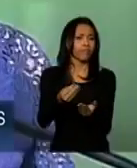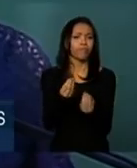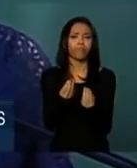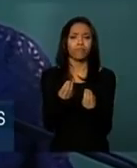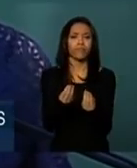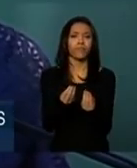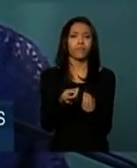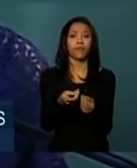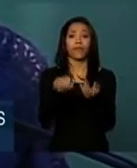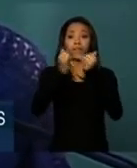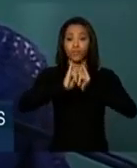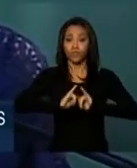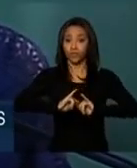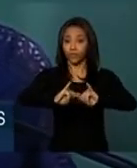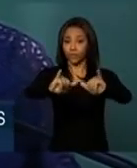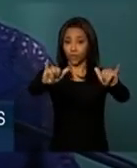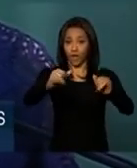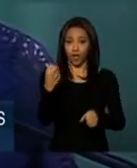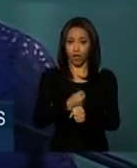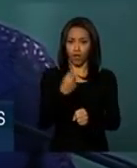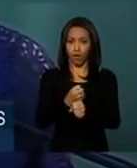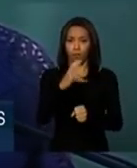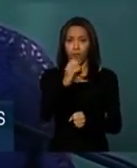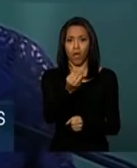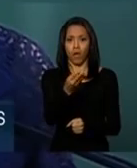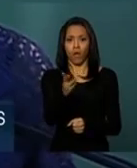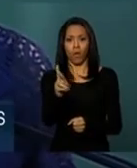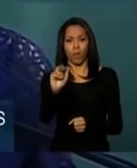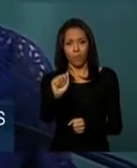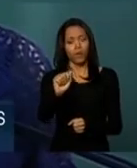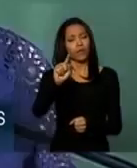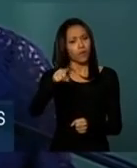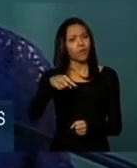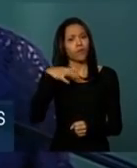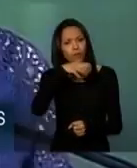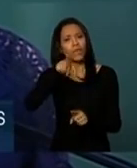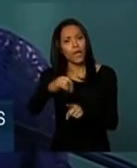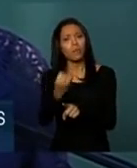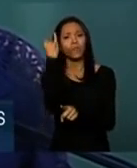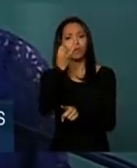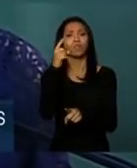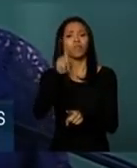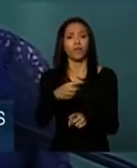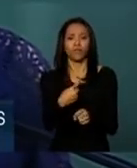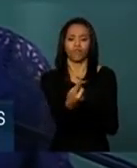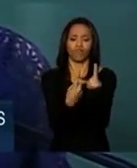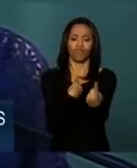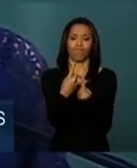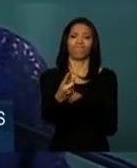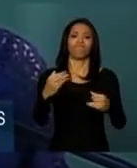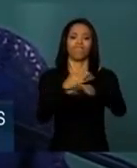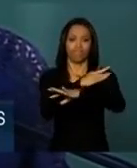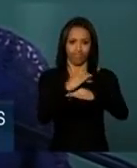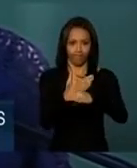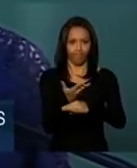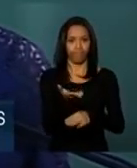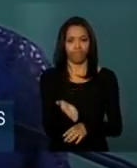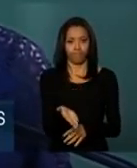lançar uma obra que eu considero muito importante, que é uma obra de mobilidade urbana. Nós